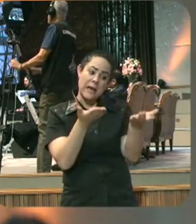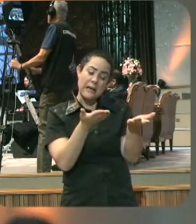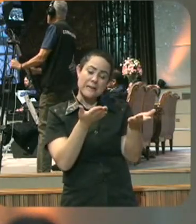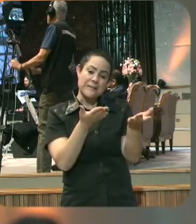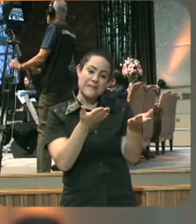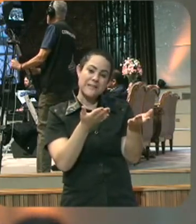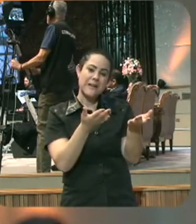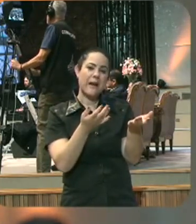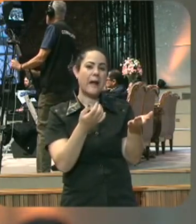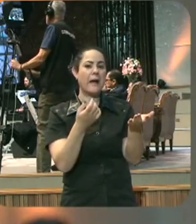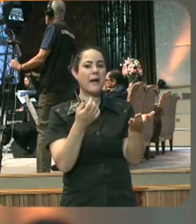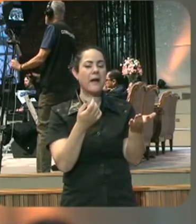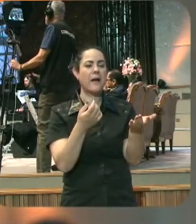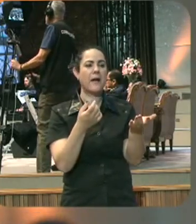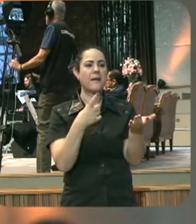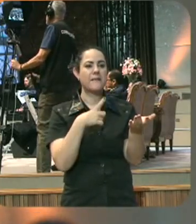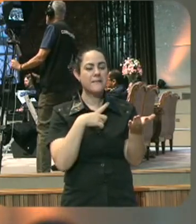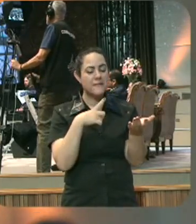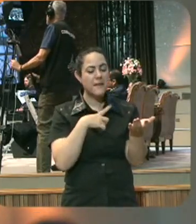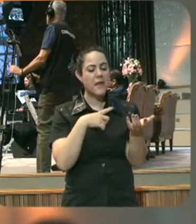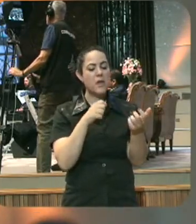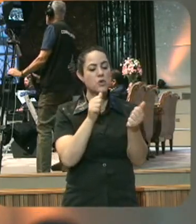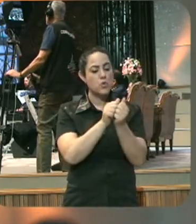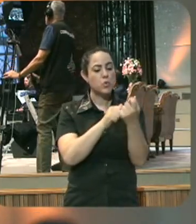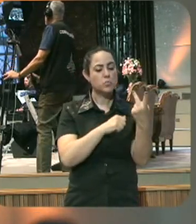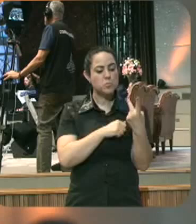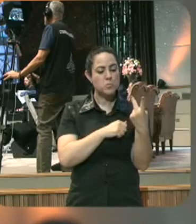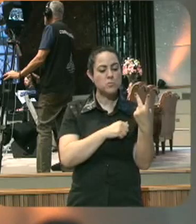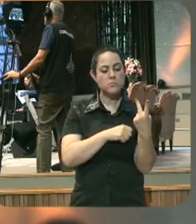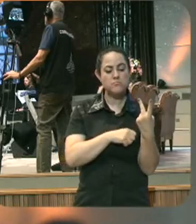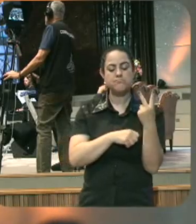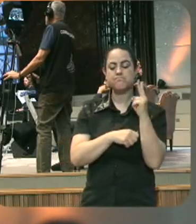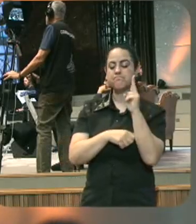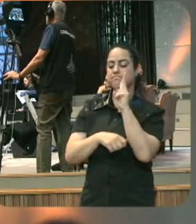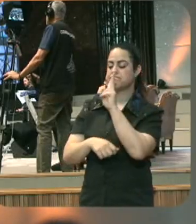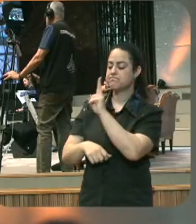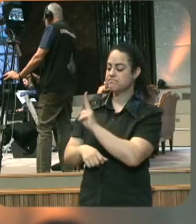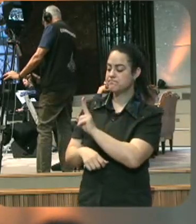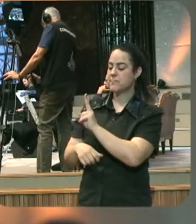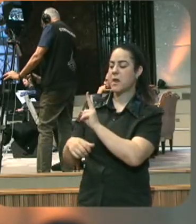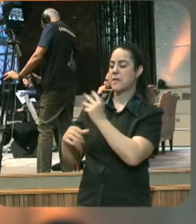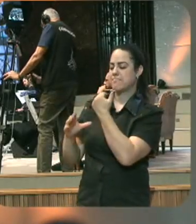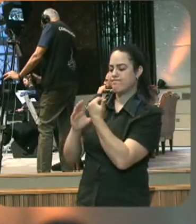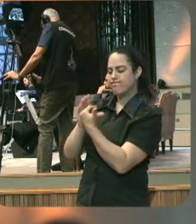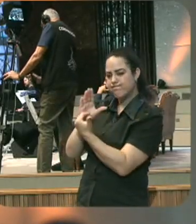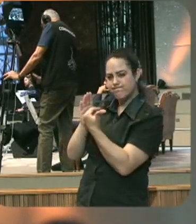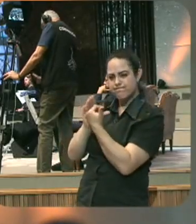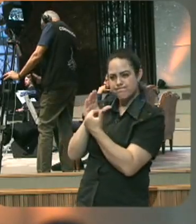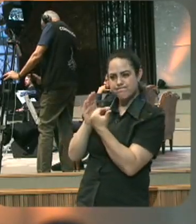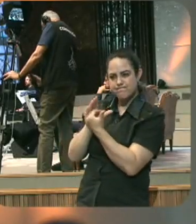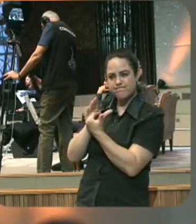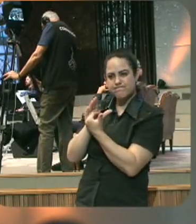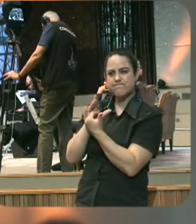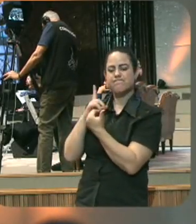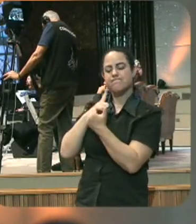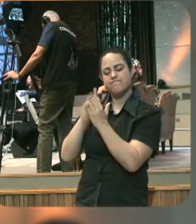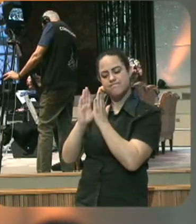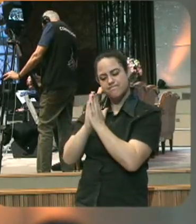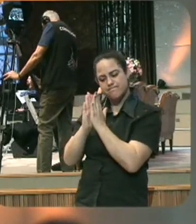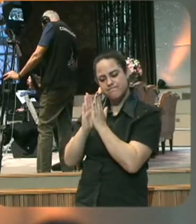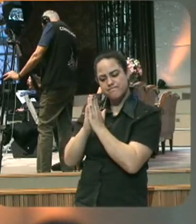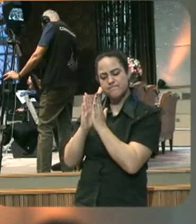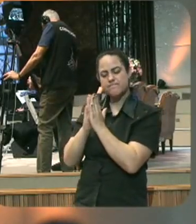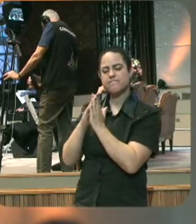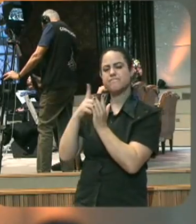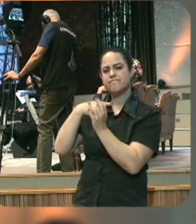e aí você vai ser chamado junto com ela para conversarem, com alguém te orientando, debaixo de oração,